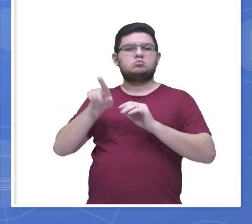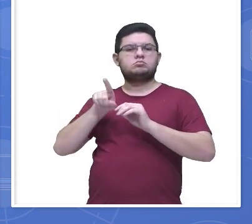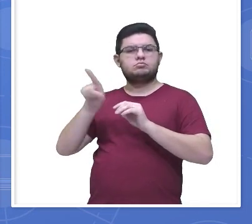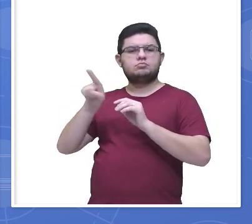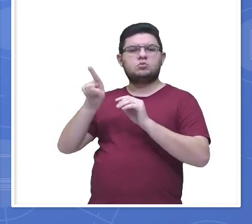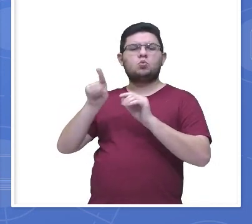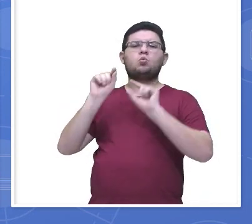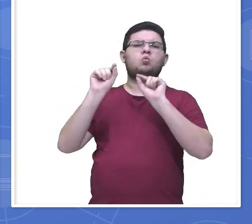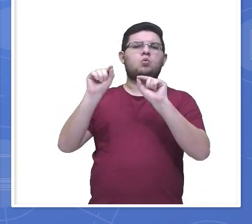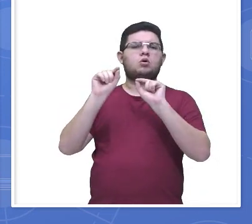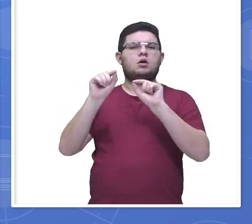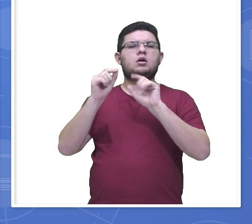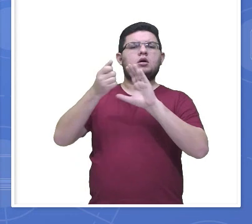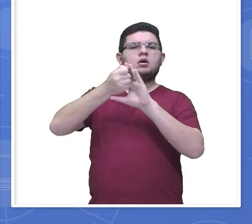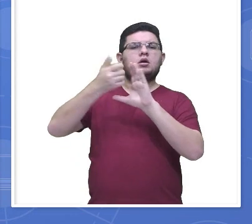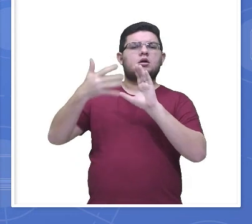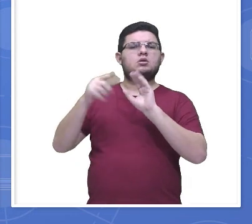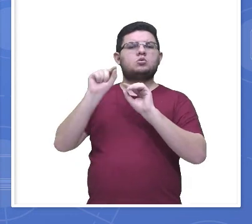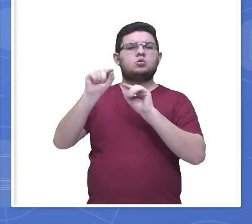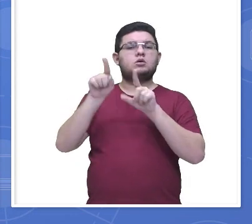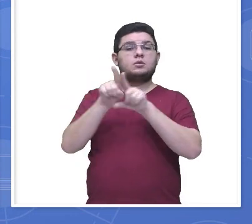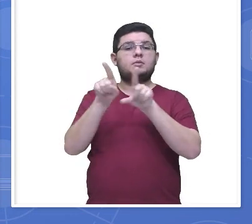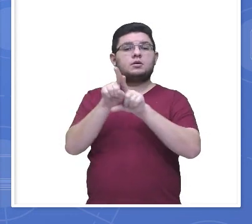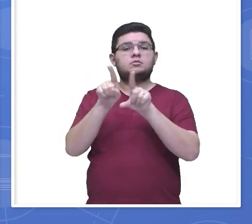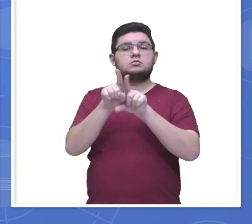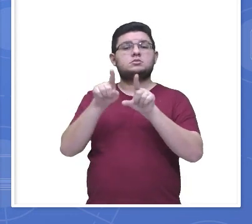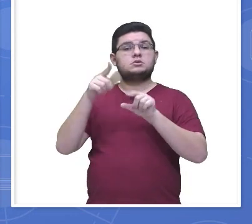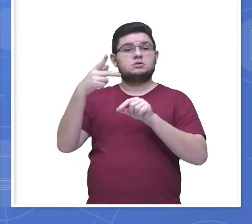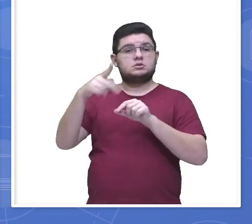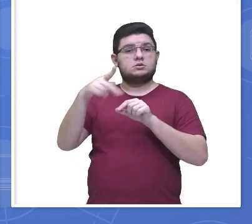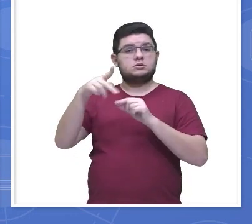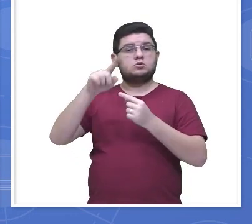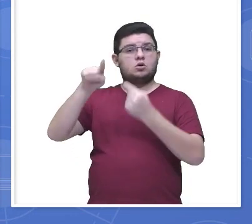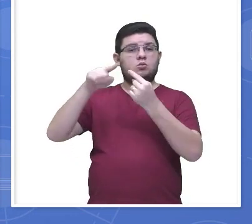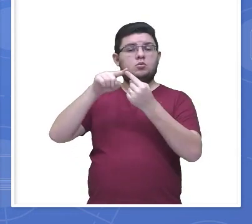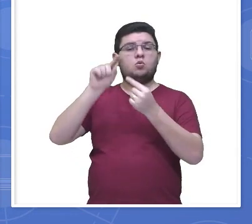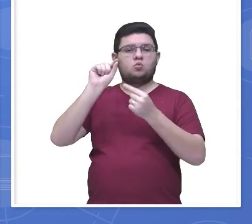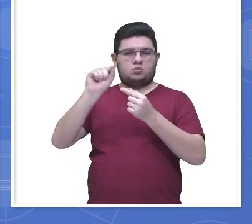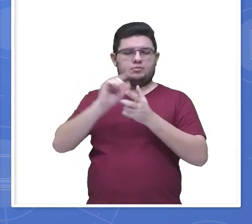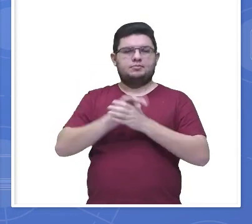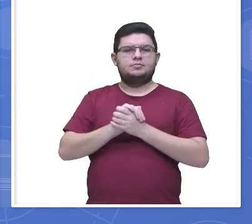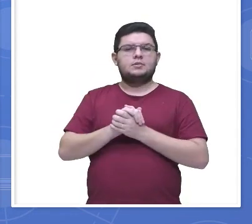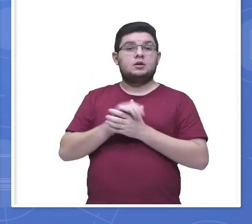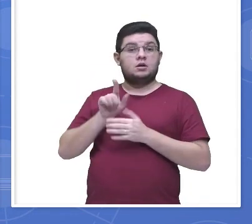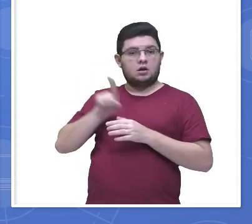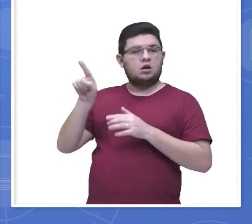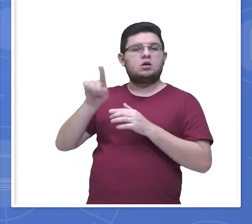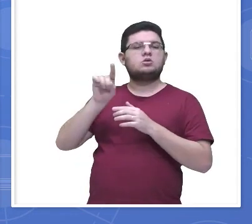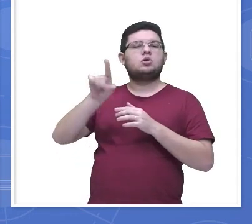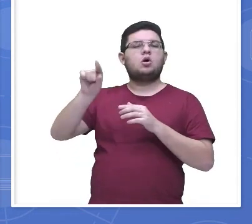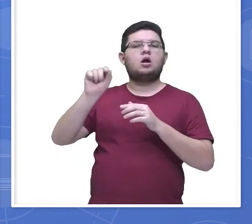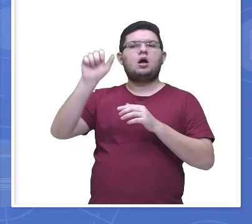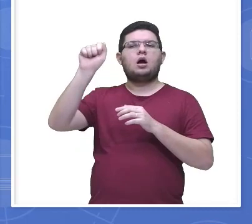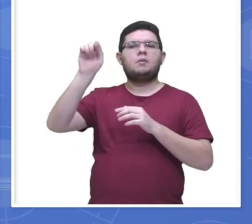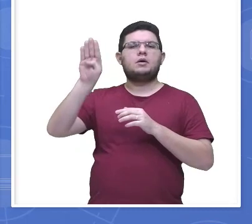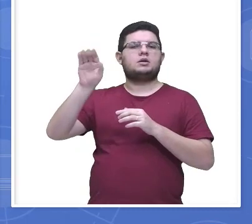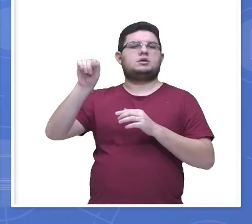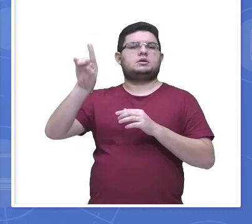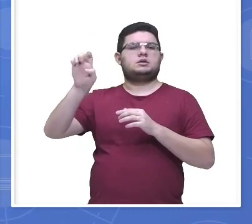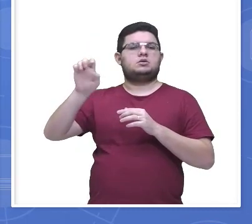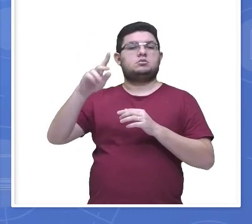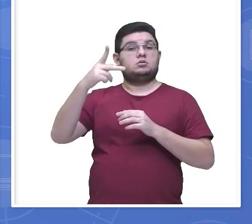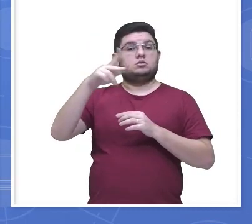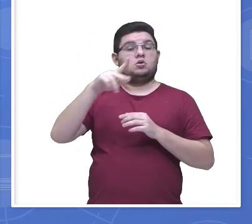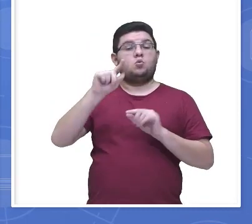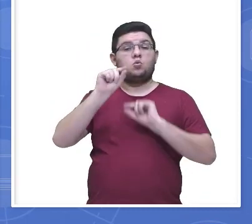Na verdade, não é mais para marcar uma alternativa. Você tem que trazer ali a sua resposta de acordo com o que você compreendeu sobre o